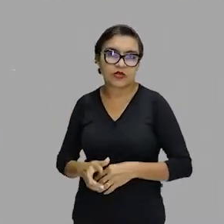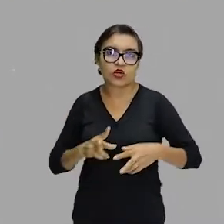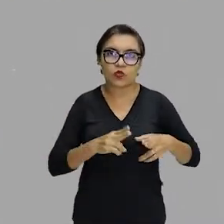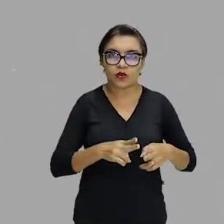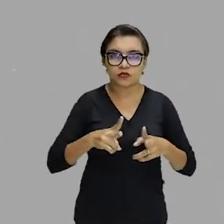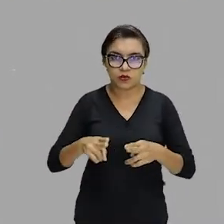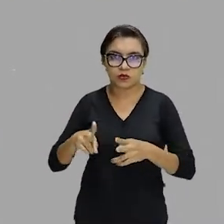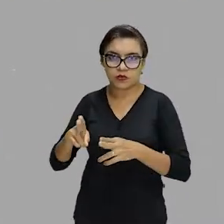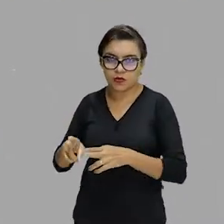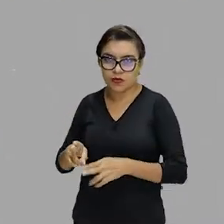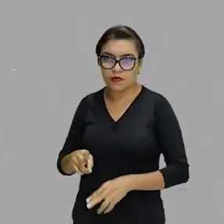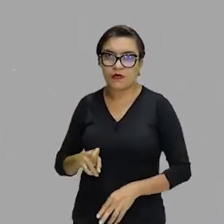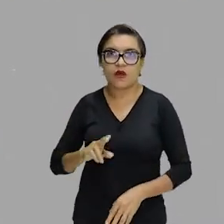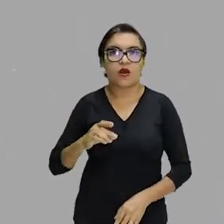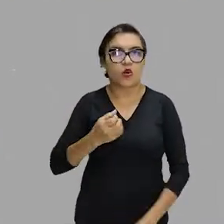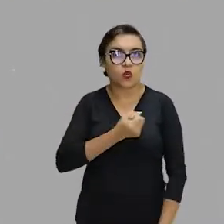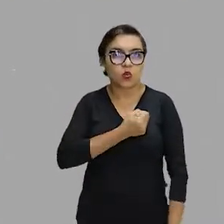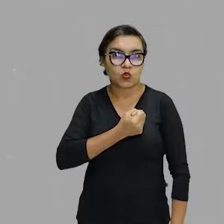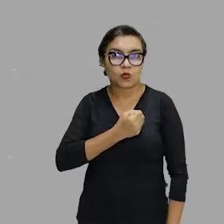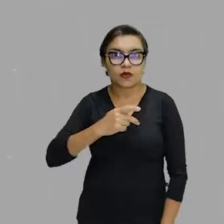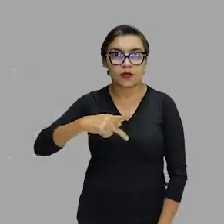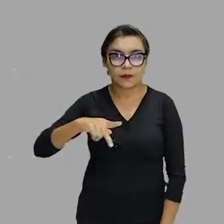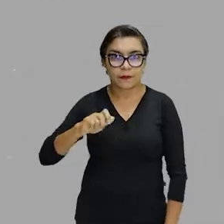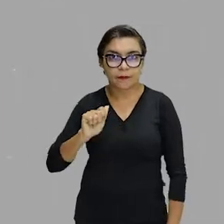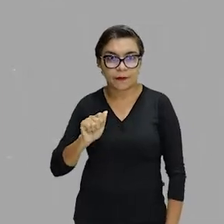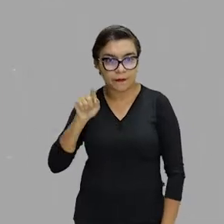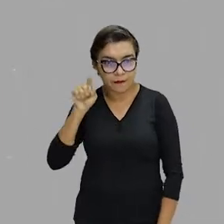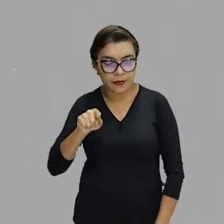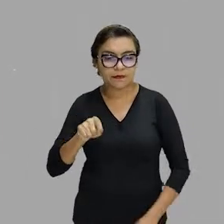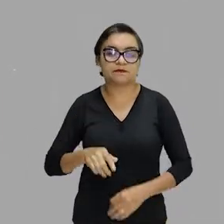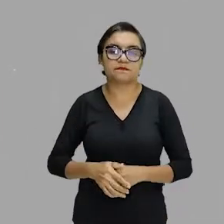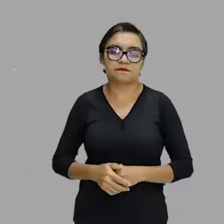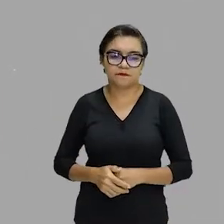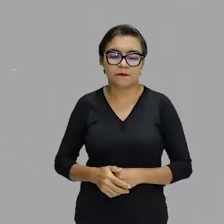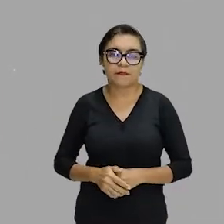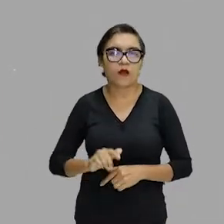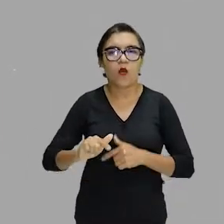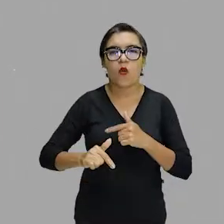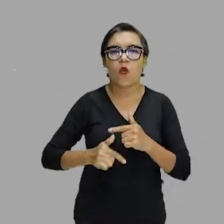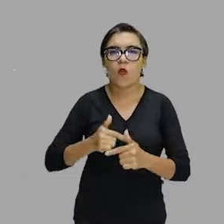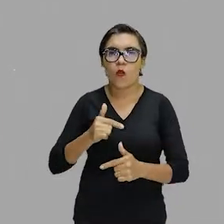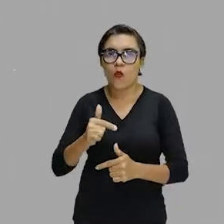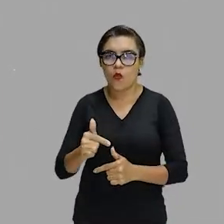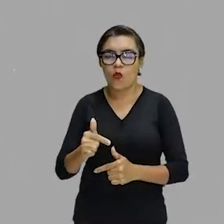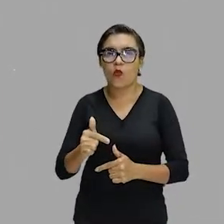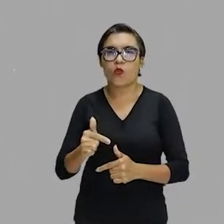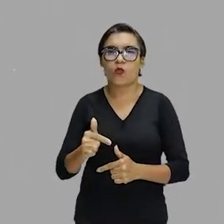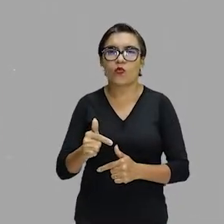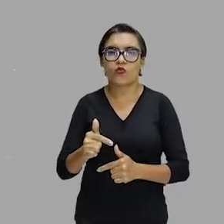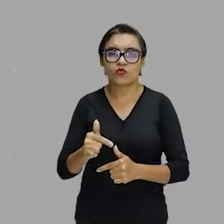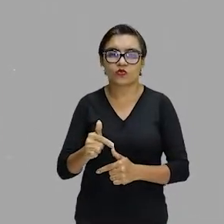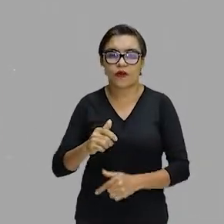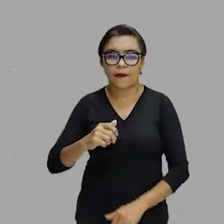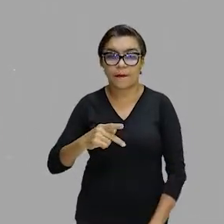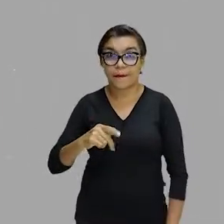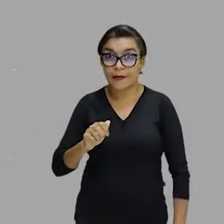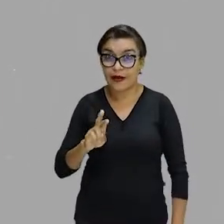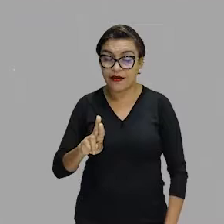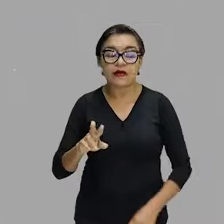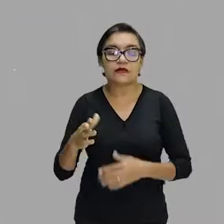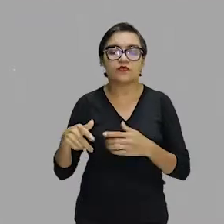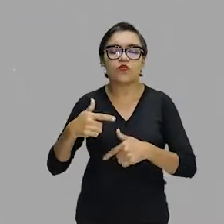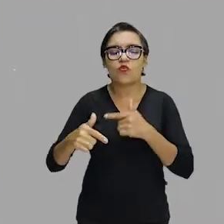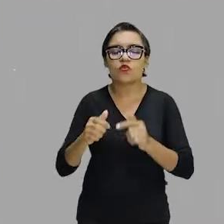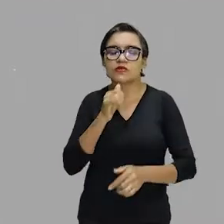iguais ao número A, certo? Vamos ver aí alguns exemplos para melhorar essa compreensão. No primeiro exemplo,